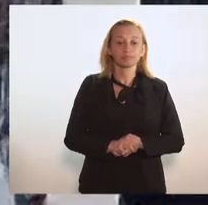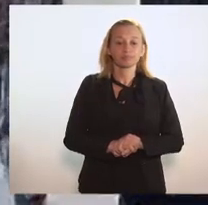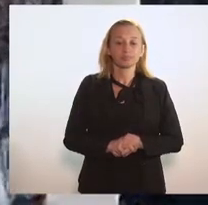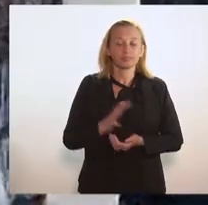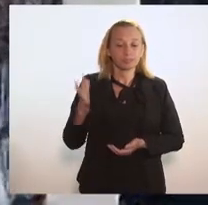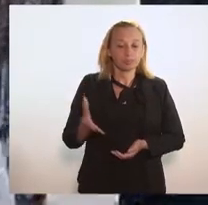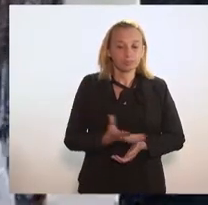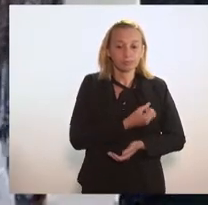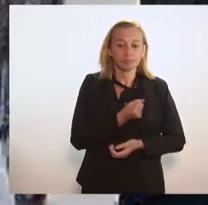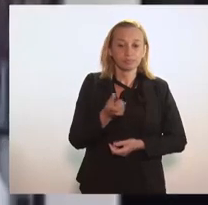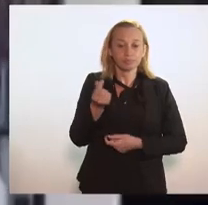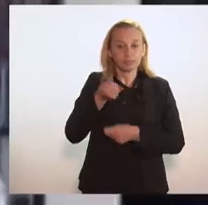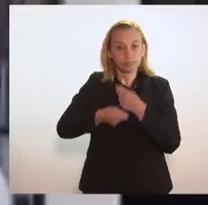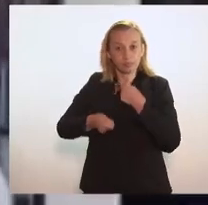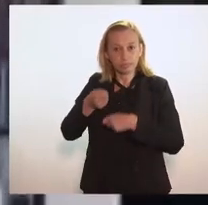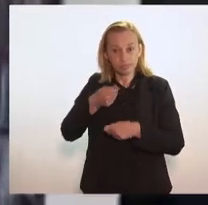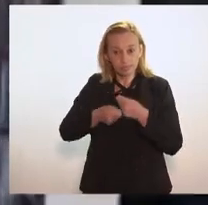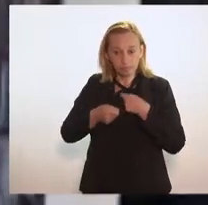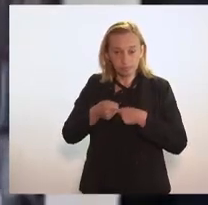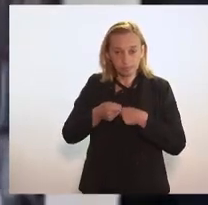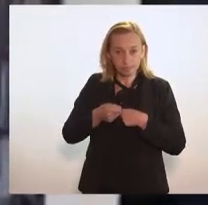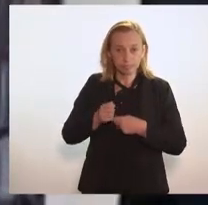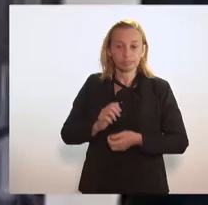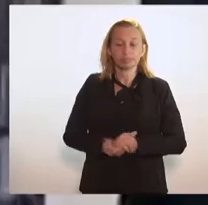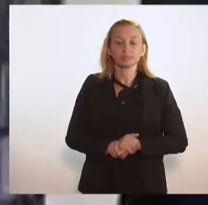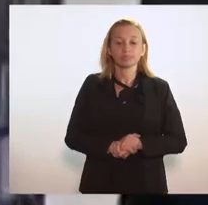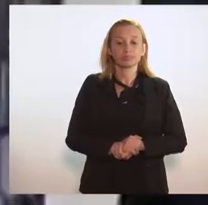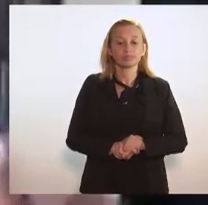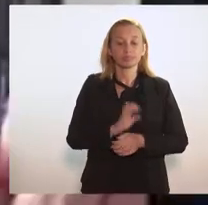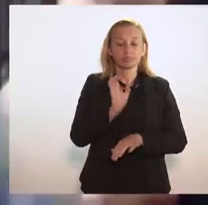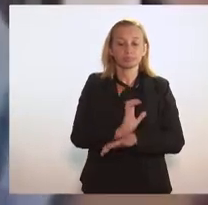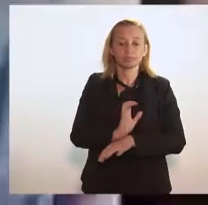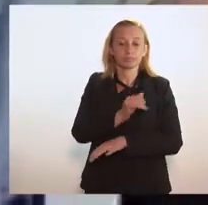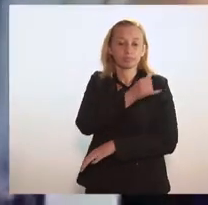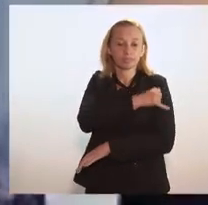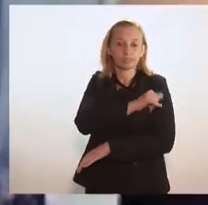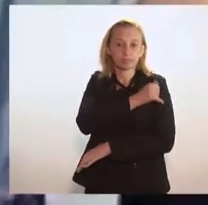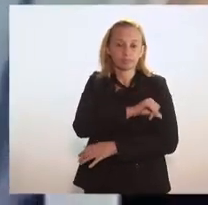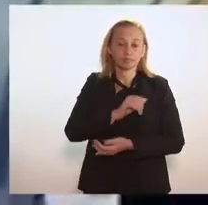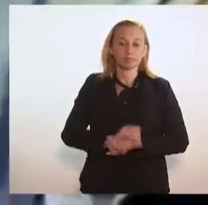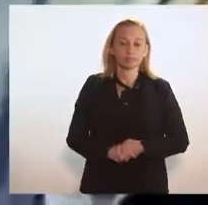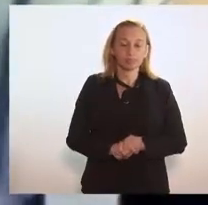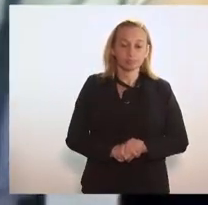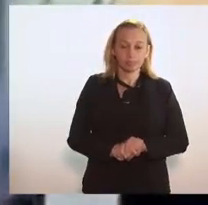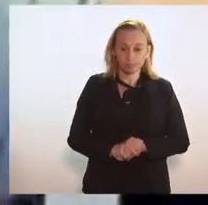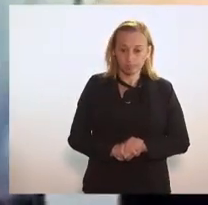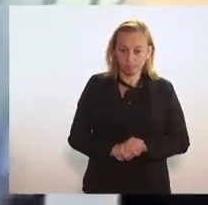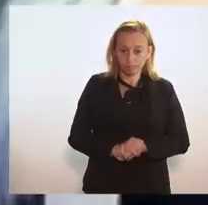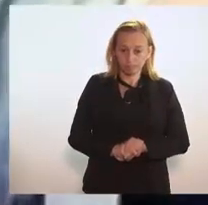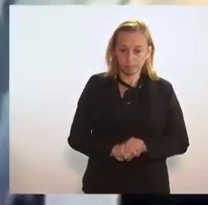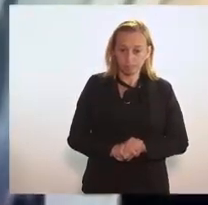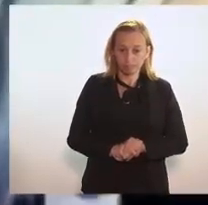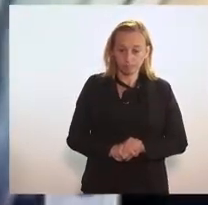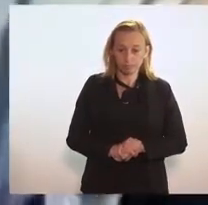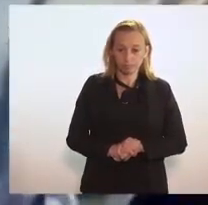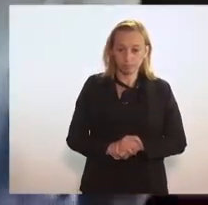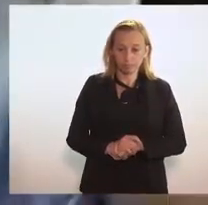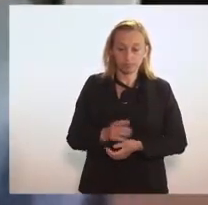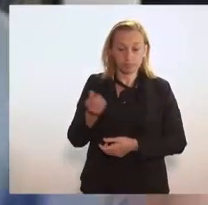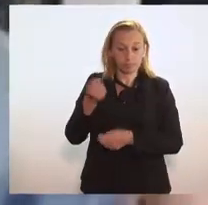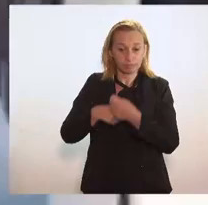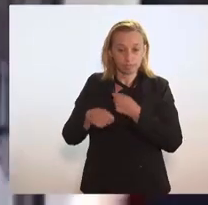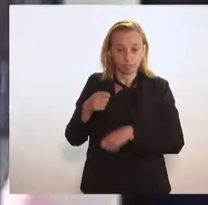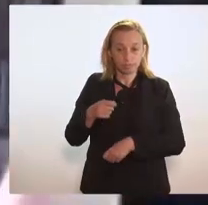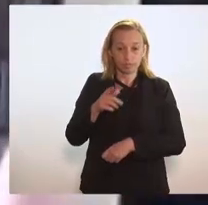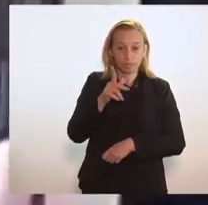salvar a economia ela no estado do Rio de Janeiro se tornar economia